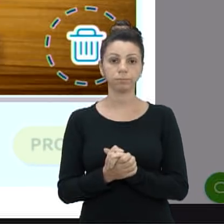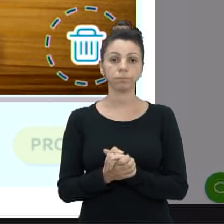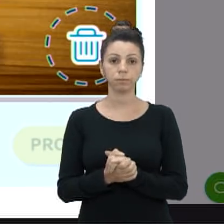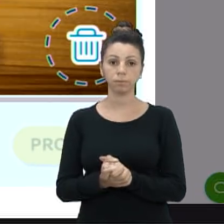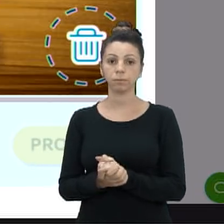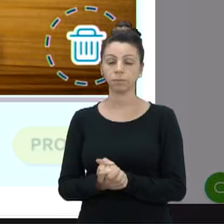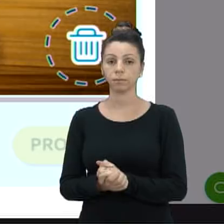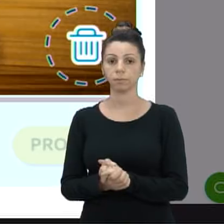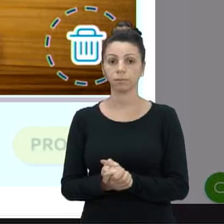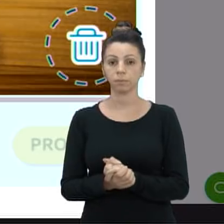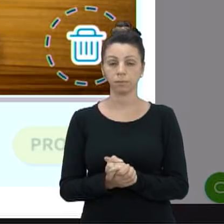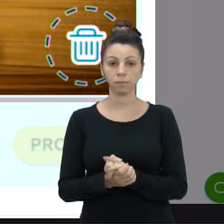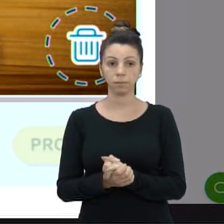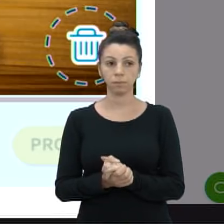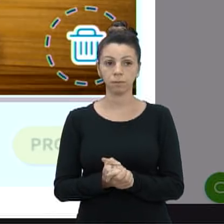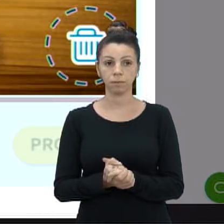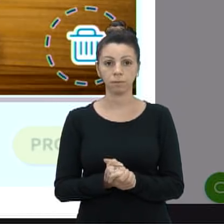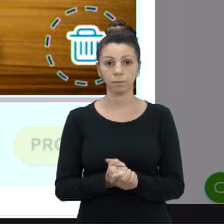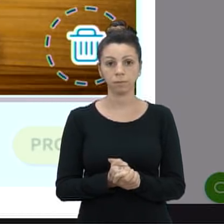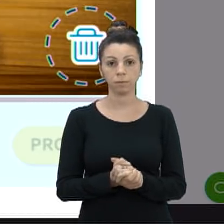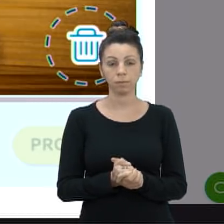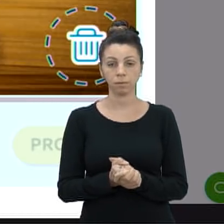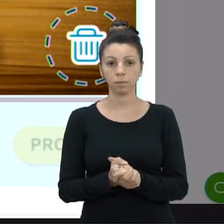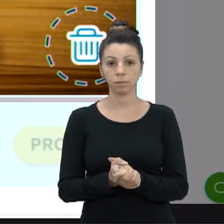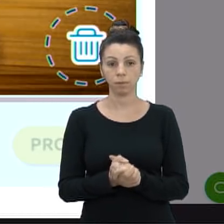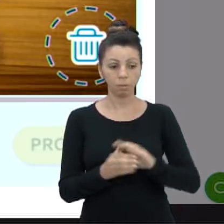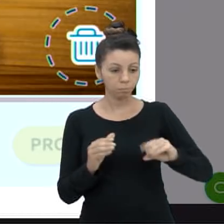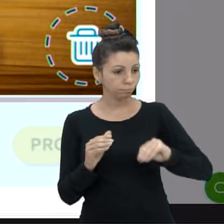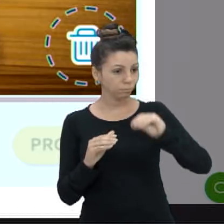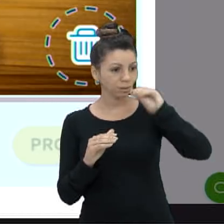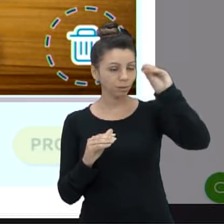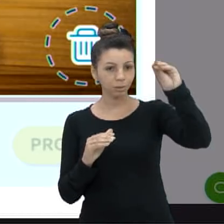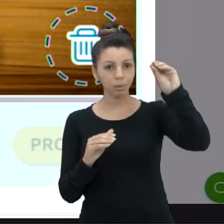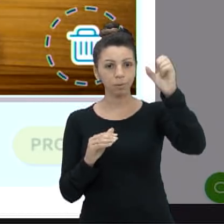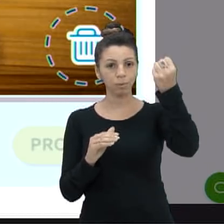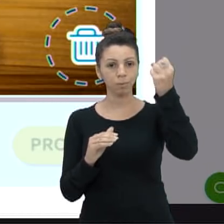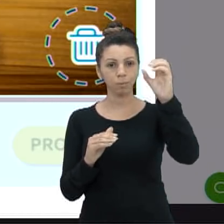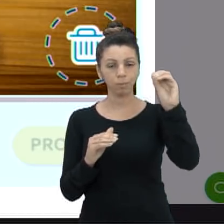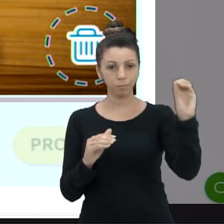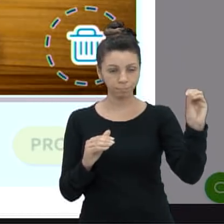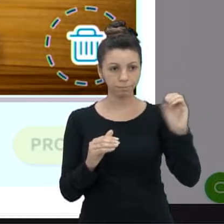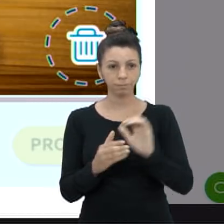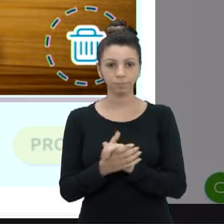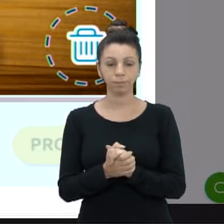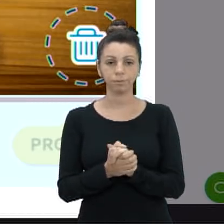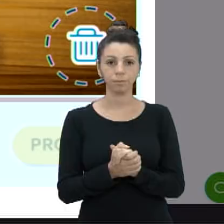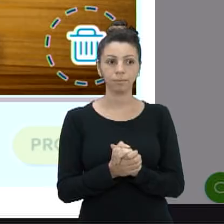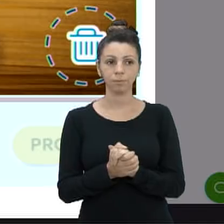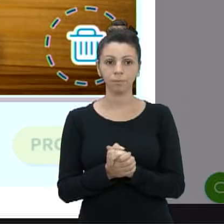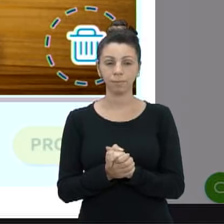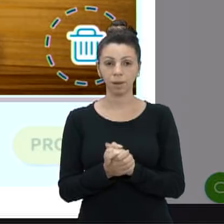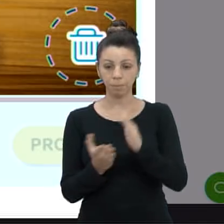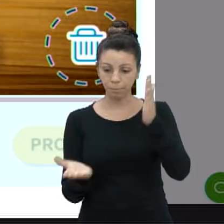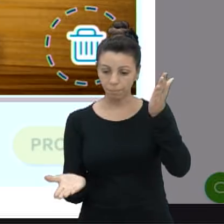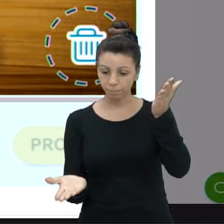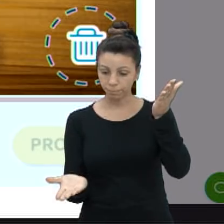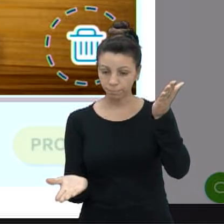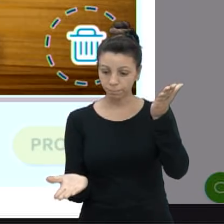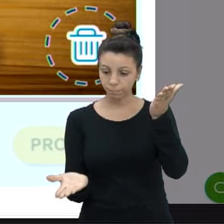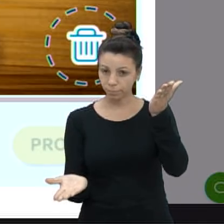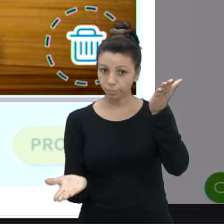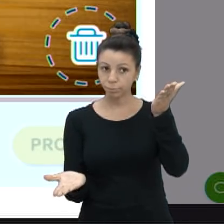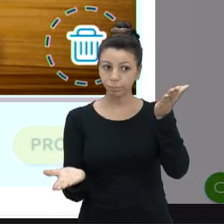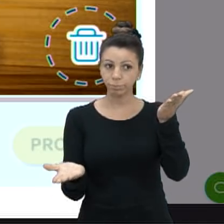a gente vai colocar o pezinho do 800. E, para parear, a gente vai ter que usar o